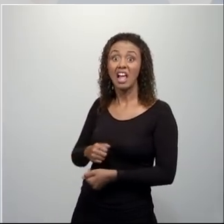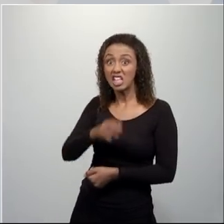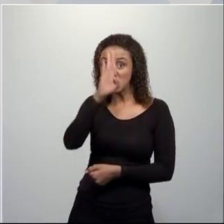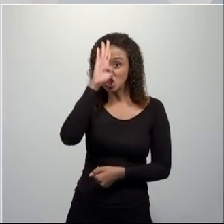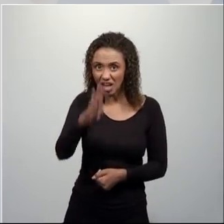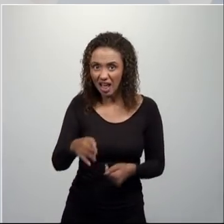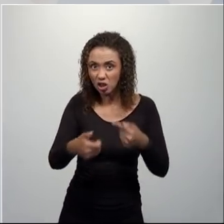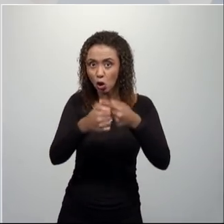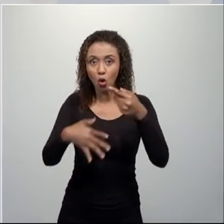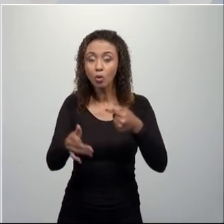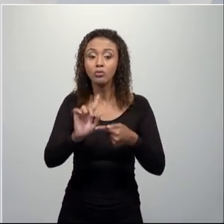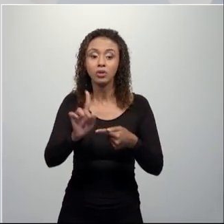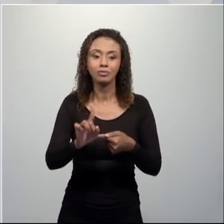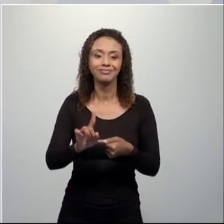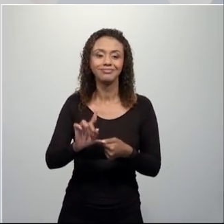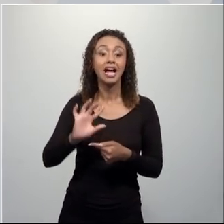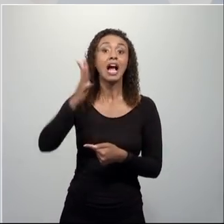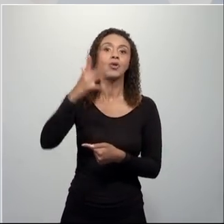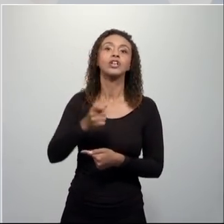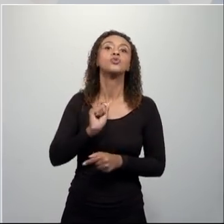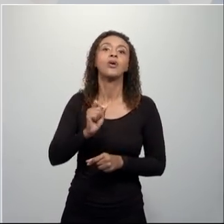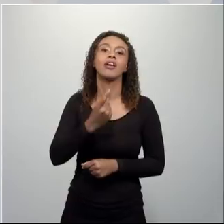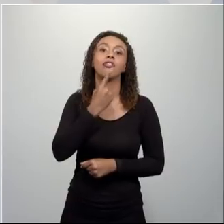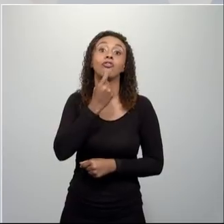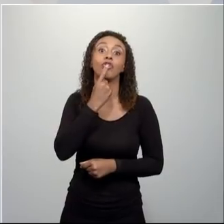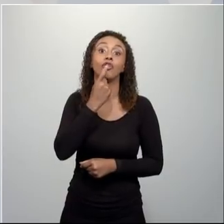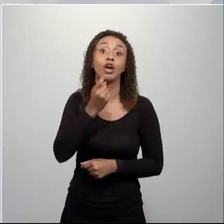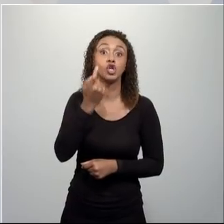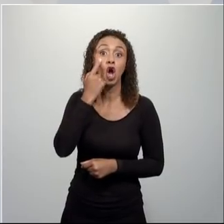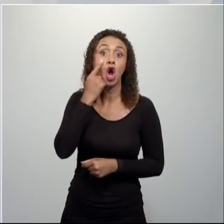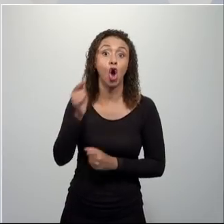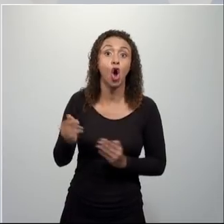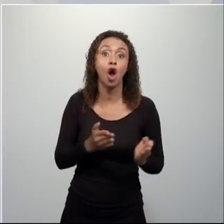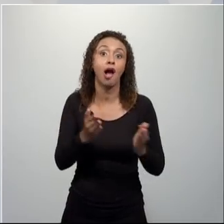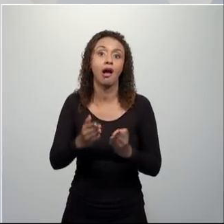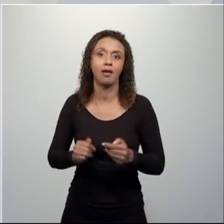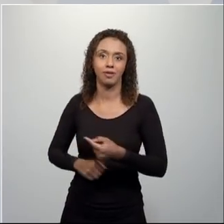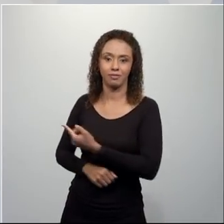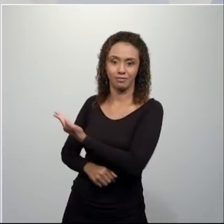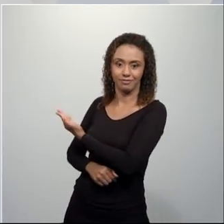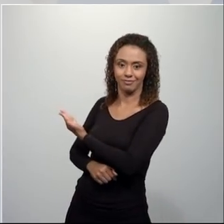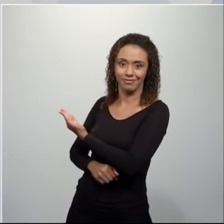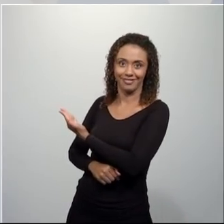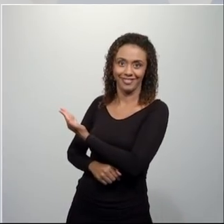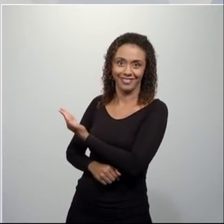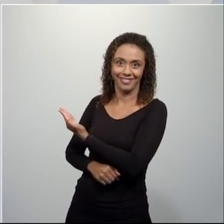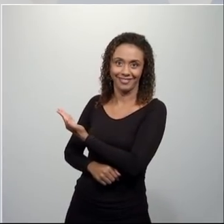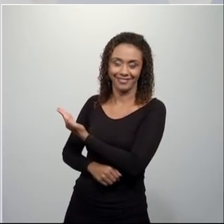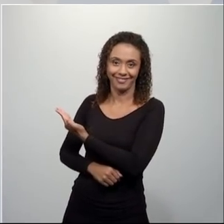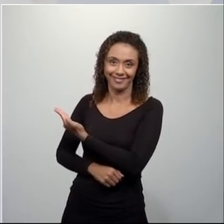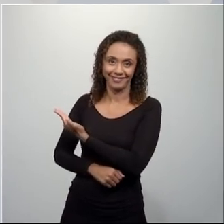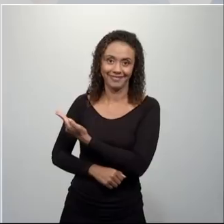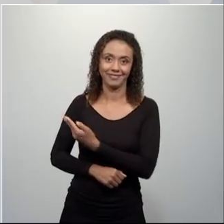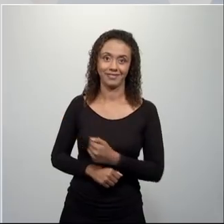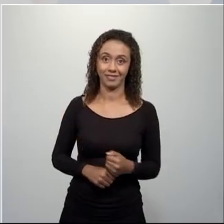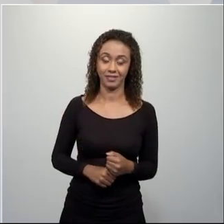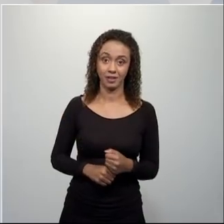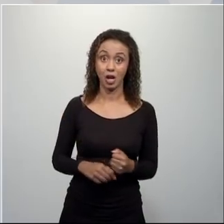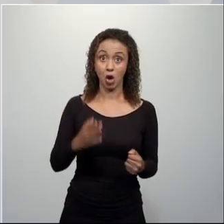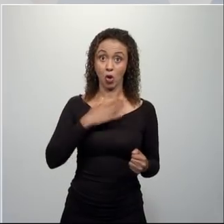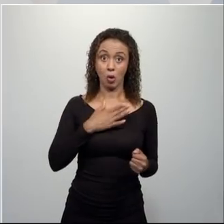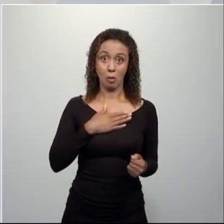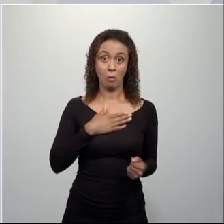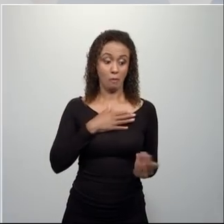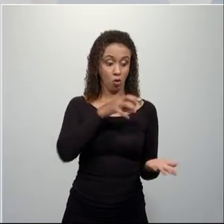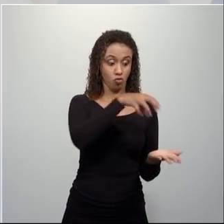nós x y e z de tal forma que do ponto de vista do servidor parece